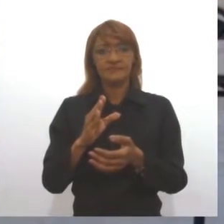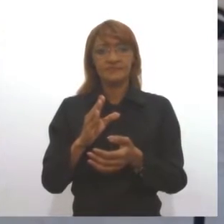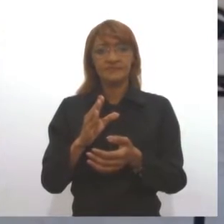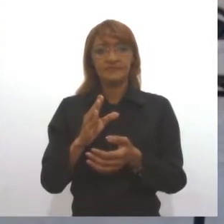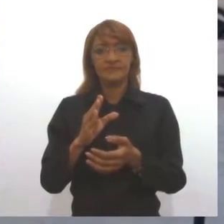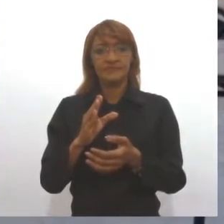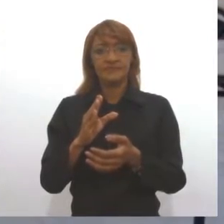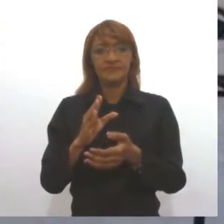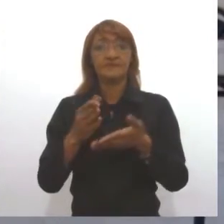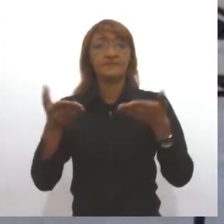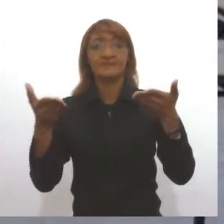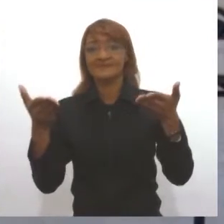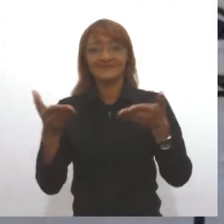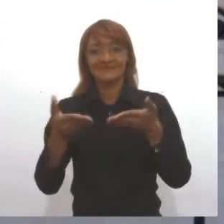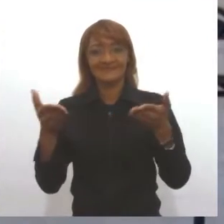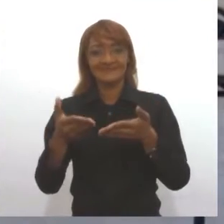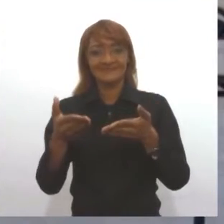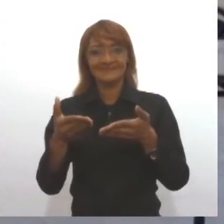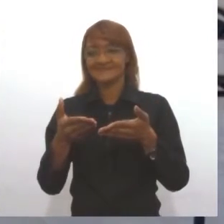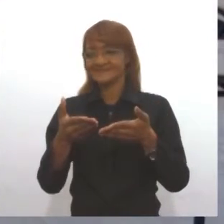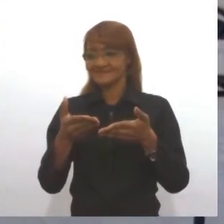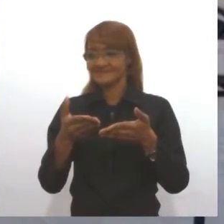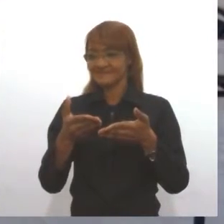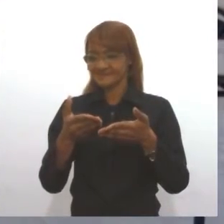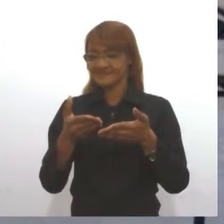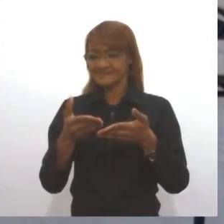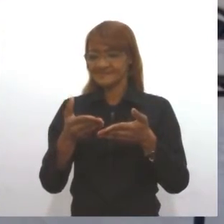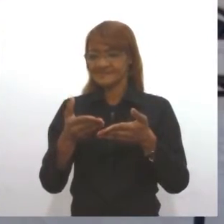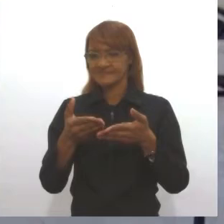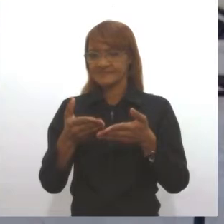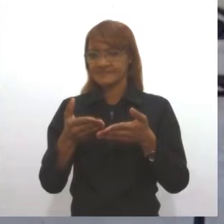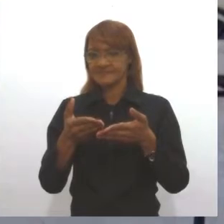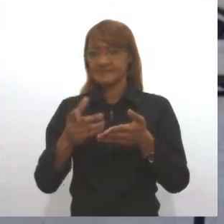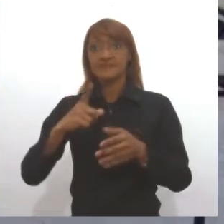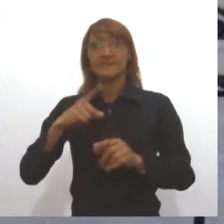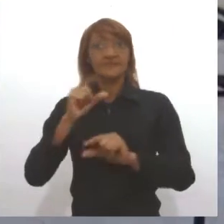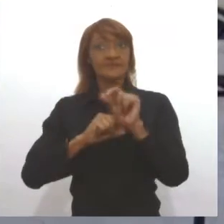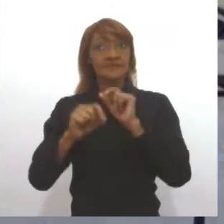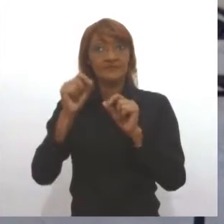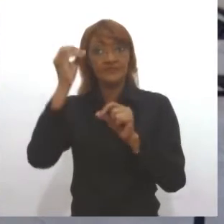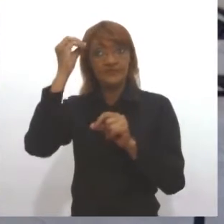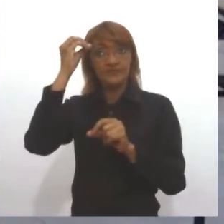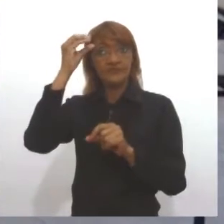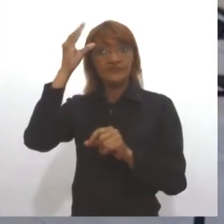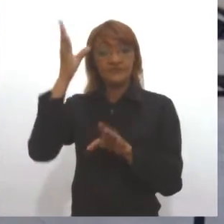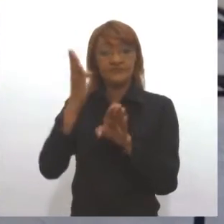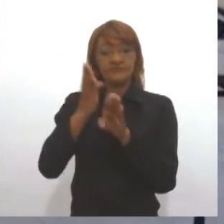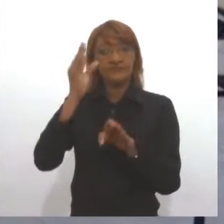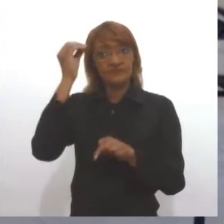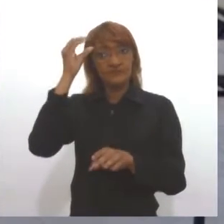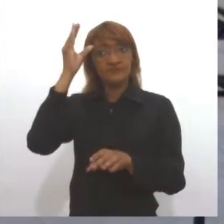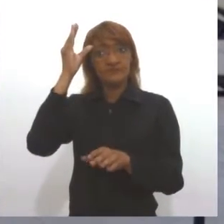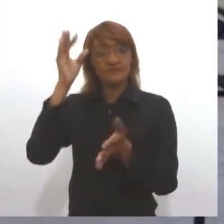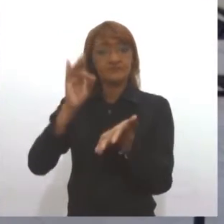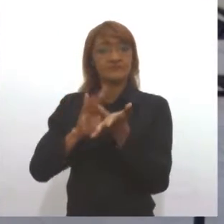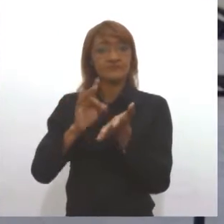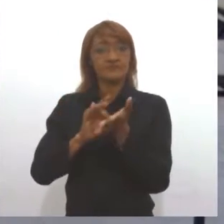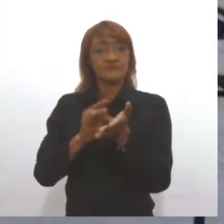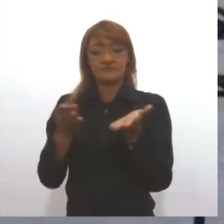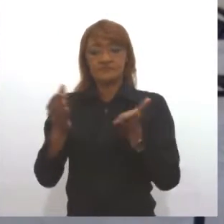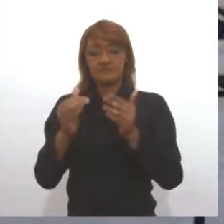a pretensão de se chegar ao conhecimento da verdade isolou a